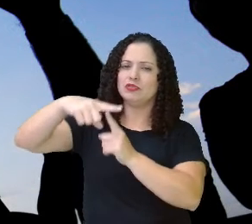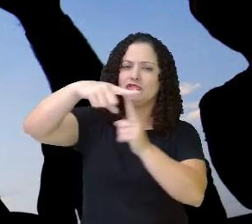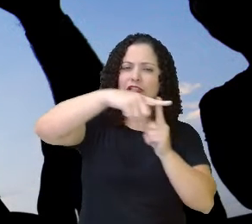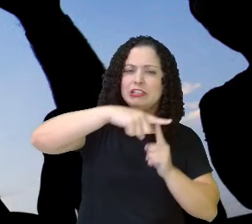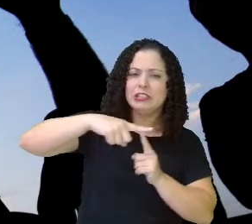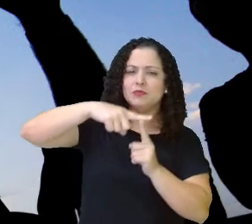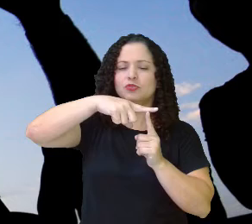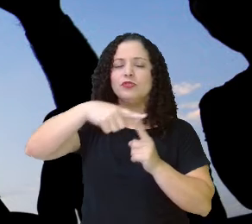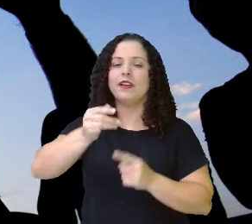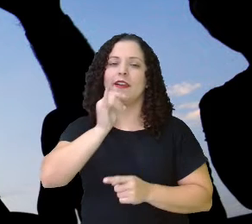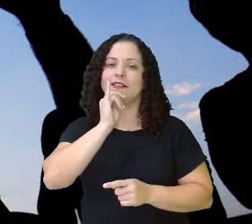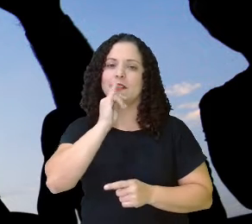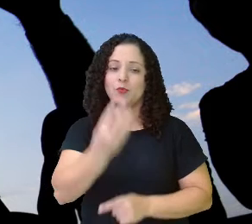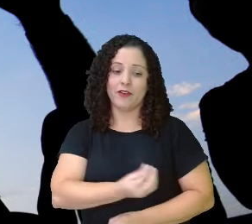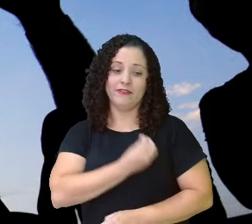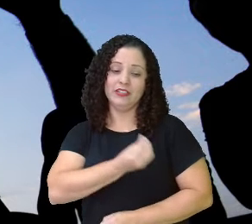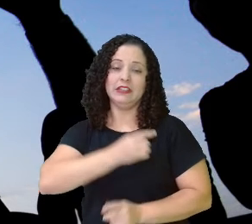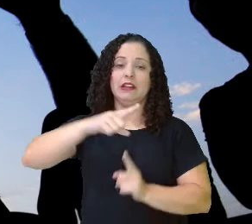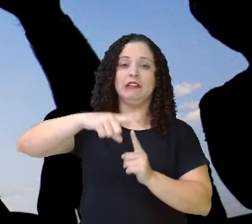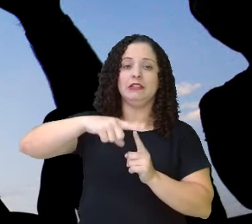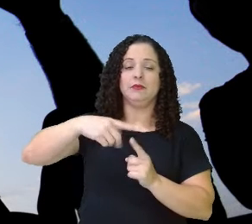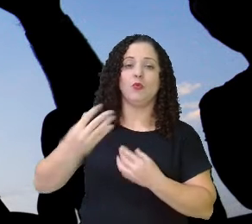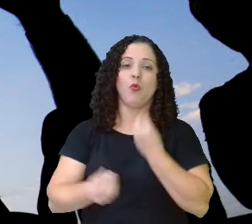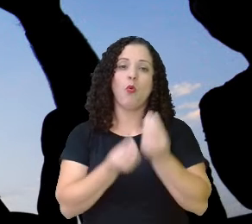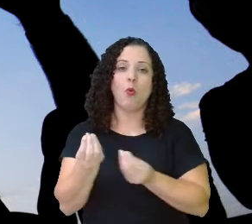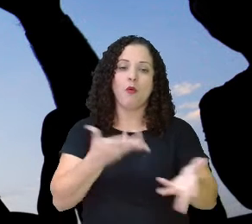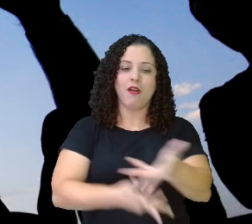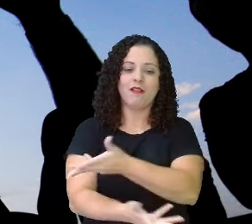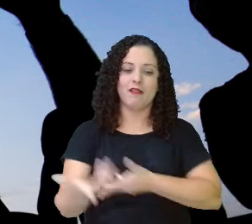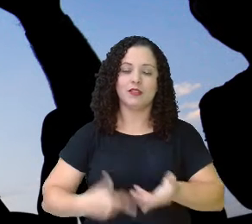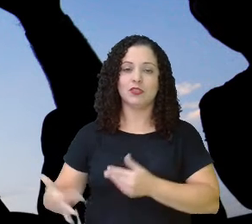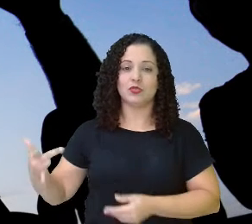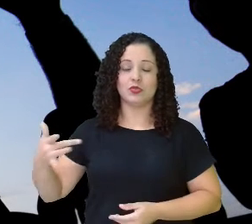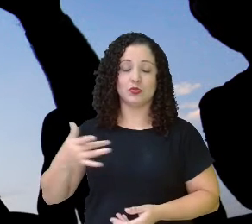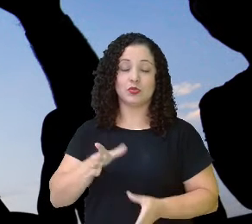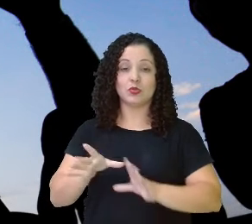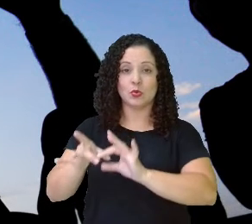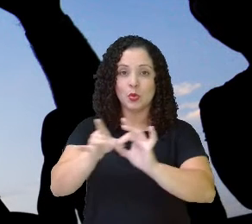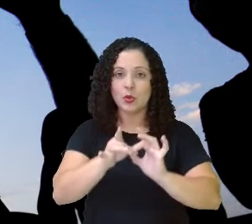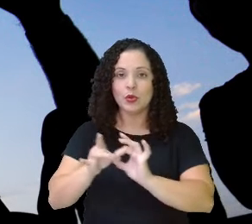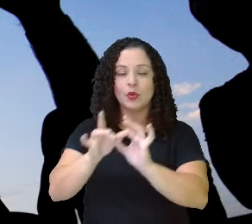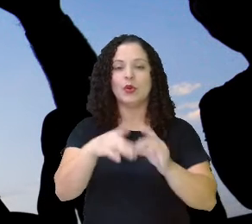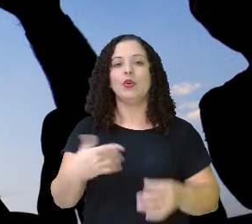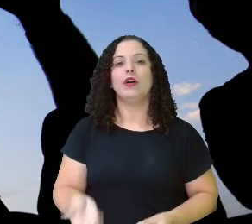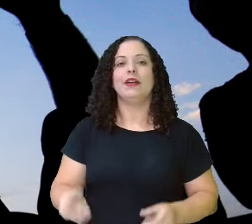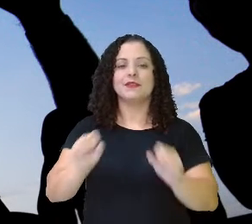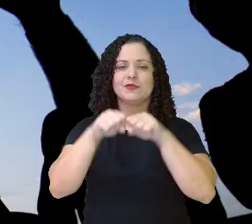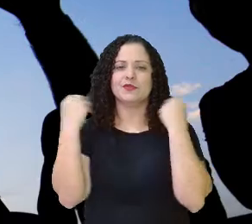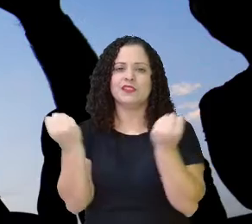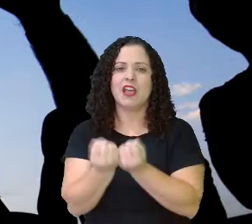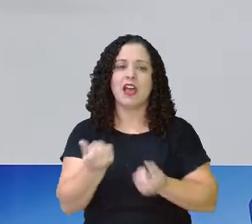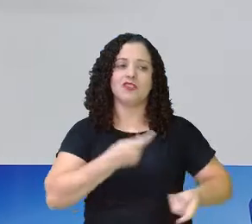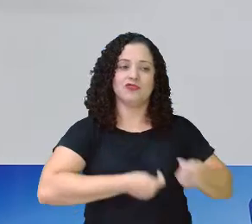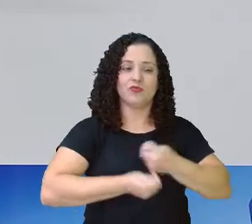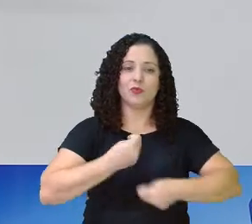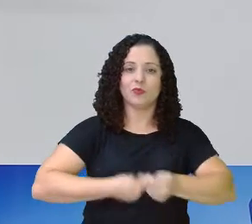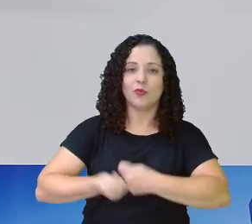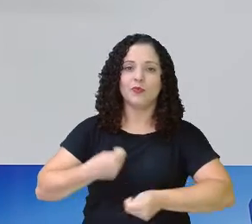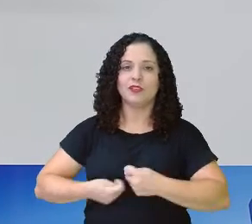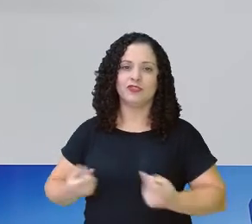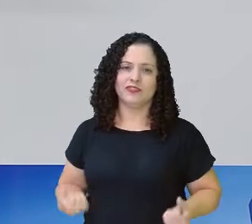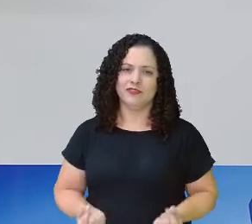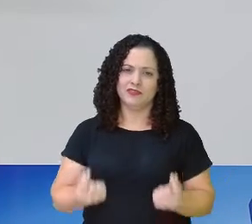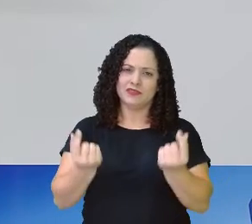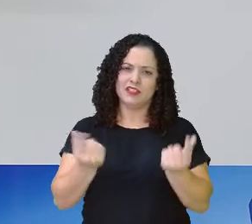fatores, como qualidade de vida, questões sociais, econômicas e sanitárias. Então, vejam só, vamos prestar bem atenção